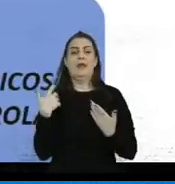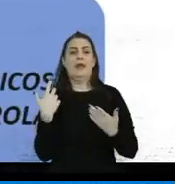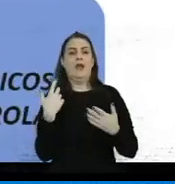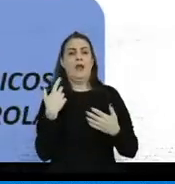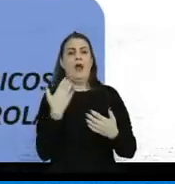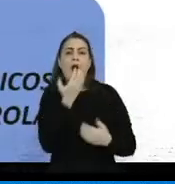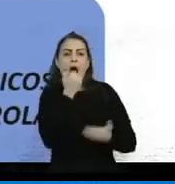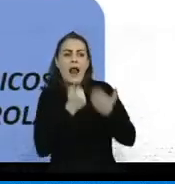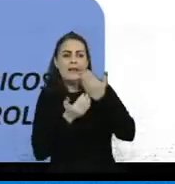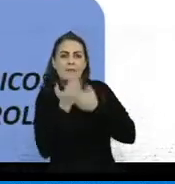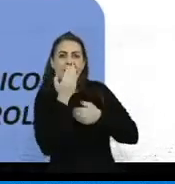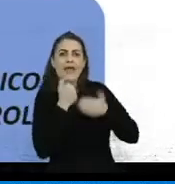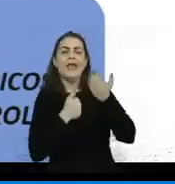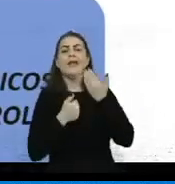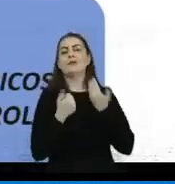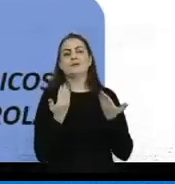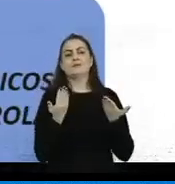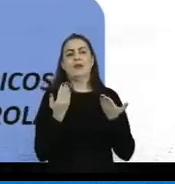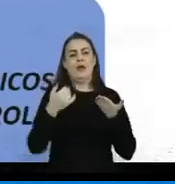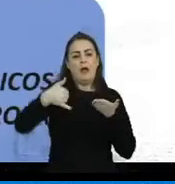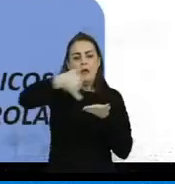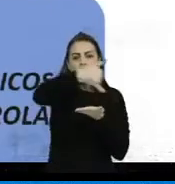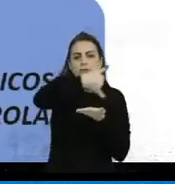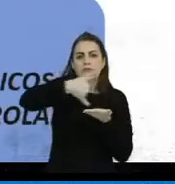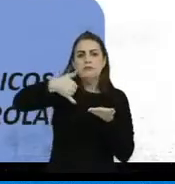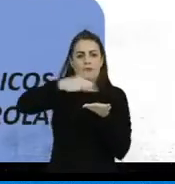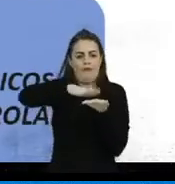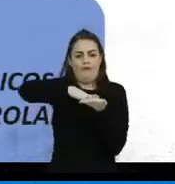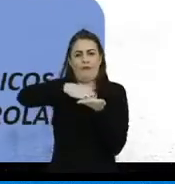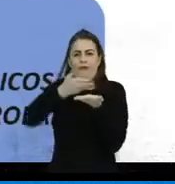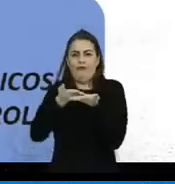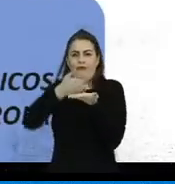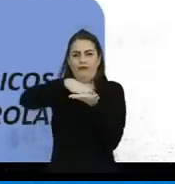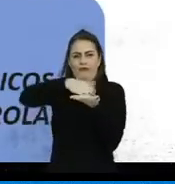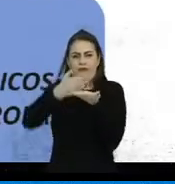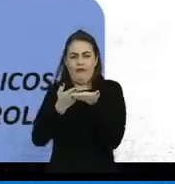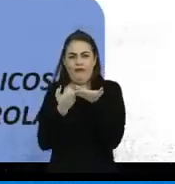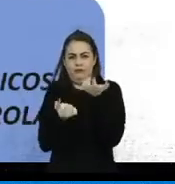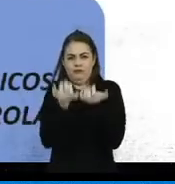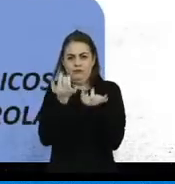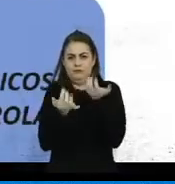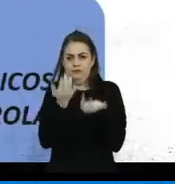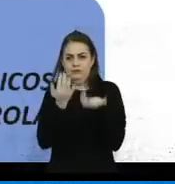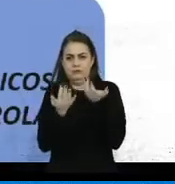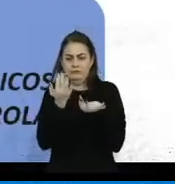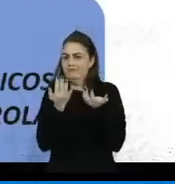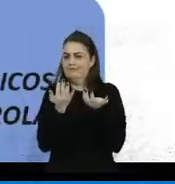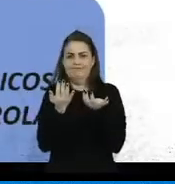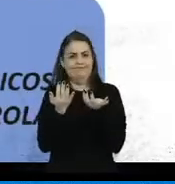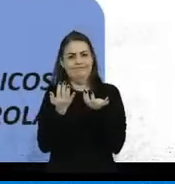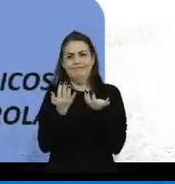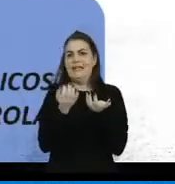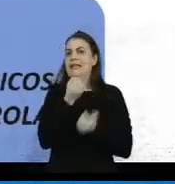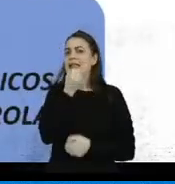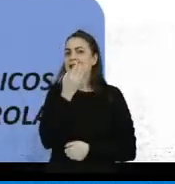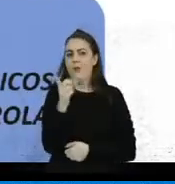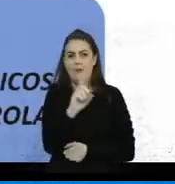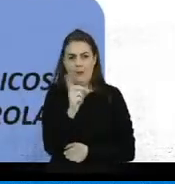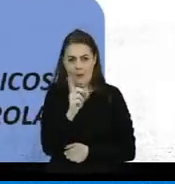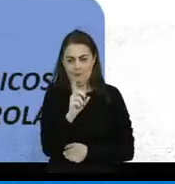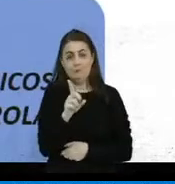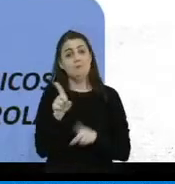que estão presentes nos alimentos industrializados, além de gorduras animais, gordura saturada, a gordura animal, ela